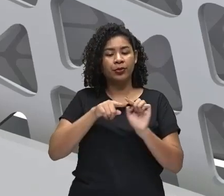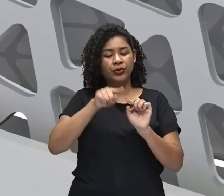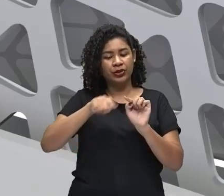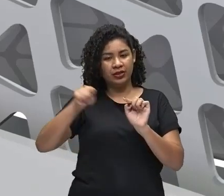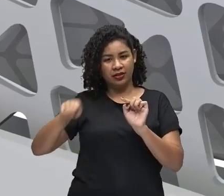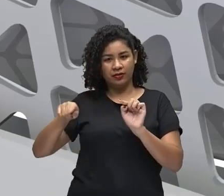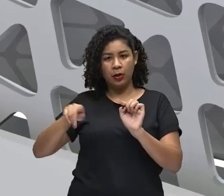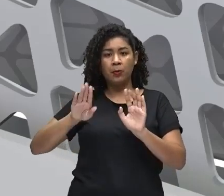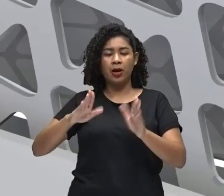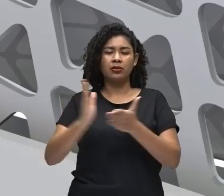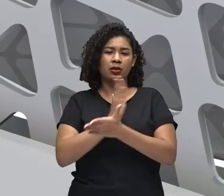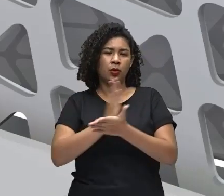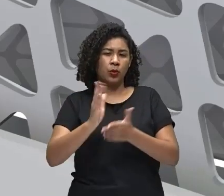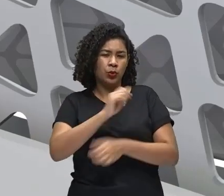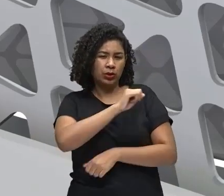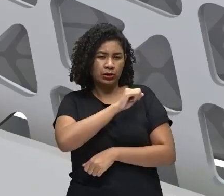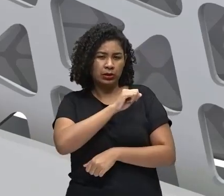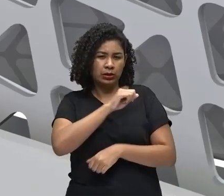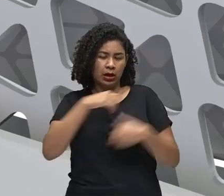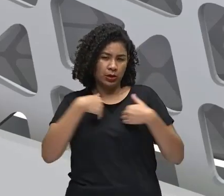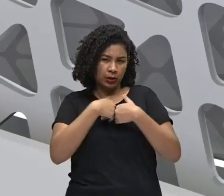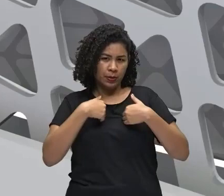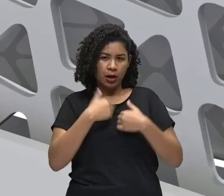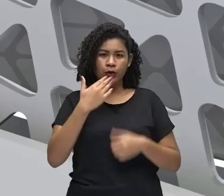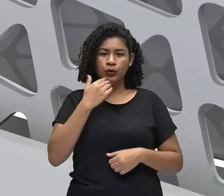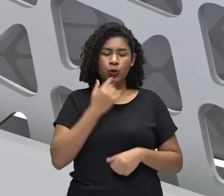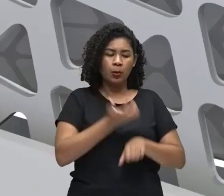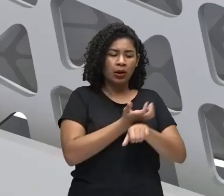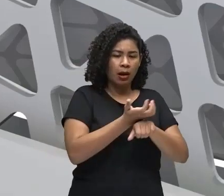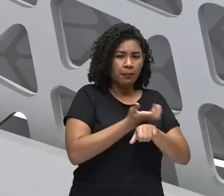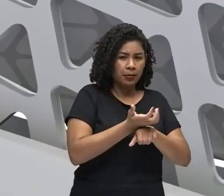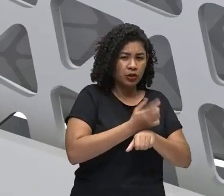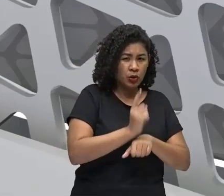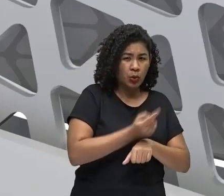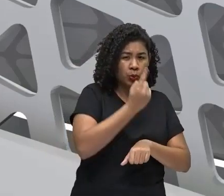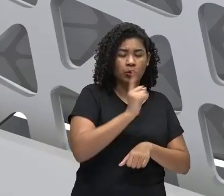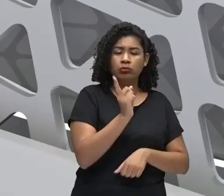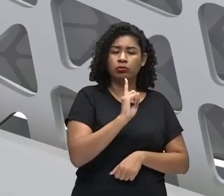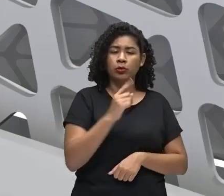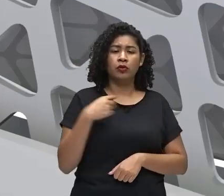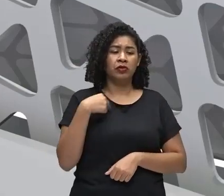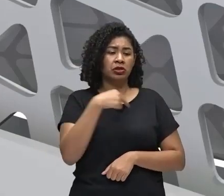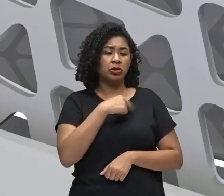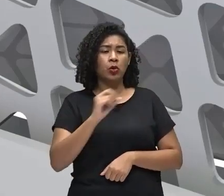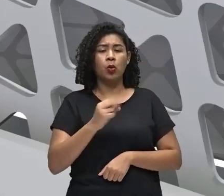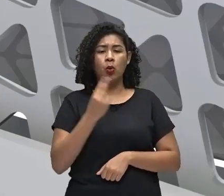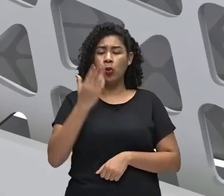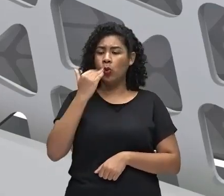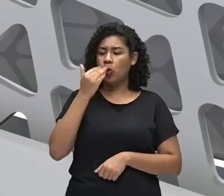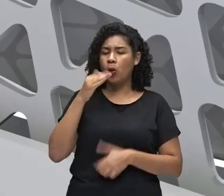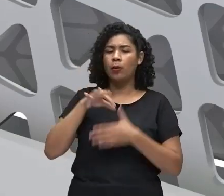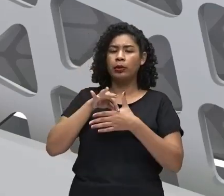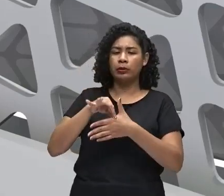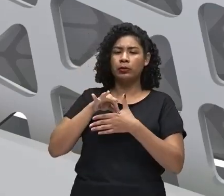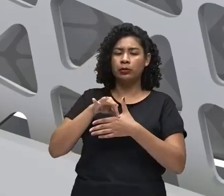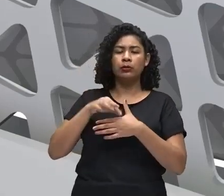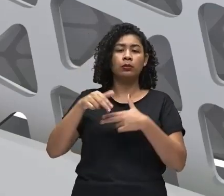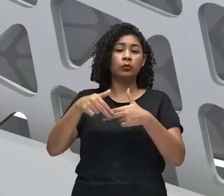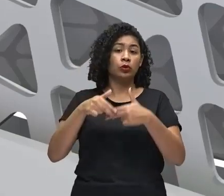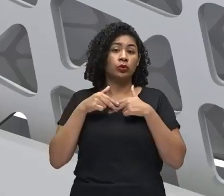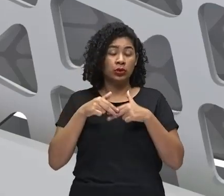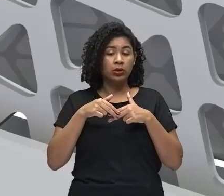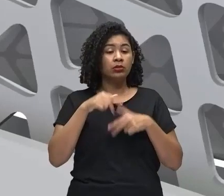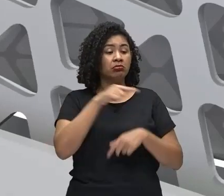que não comem só capim, por exemplo. Ele pode comer vegetal ou animal. Então, olha só, ele já tem um hábito alimentar diferenciado, ele